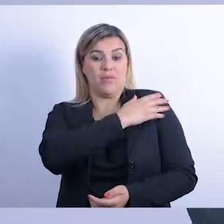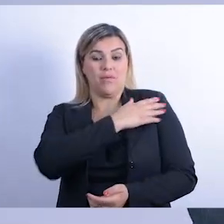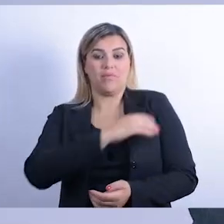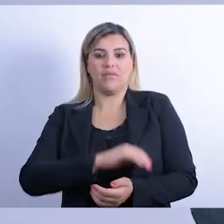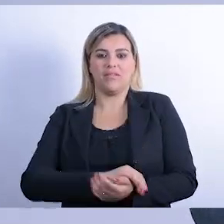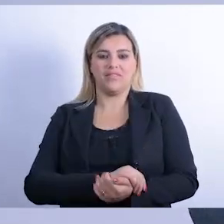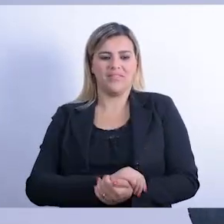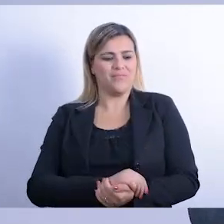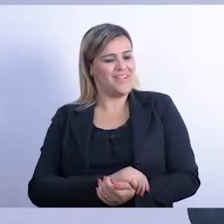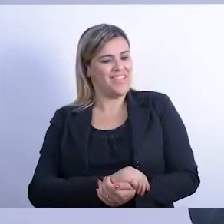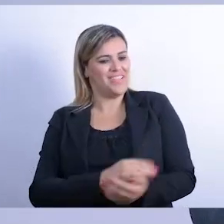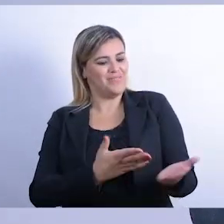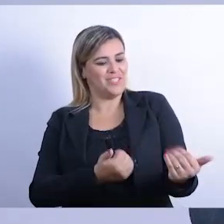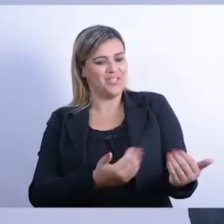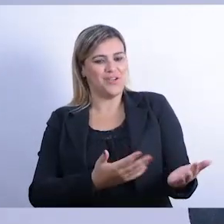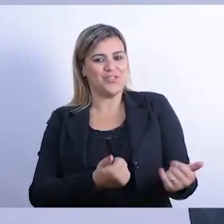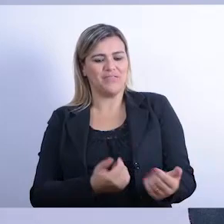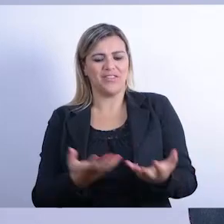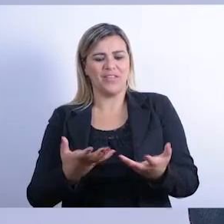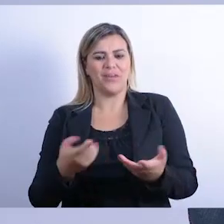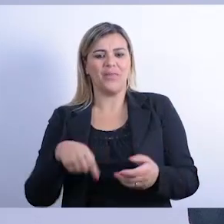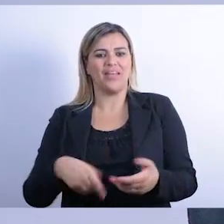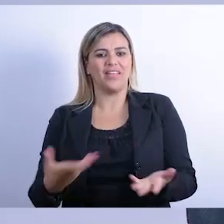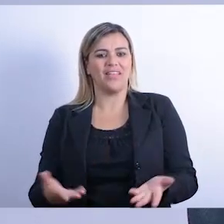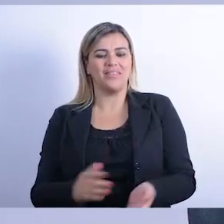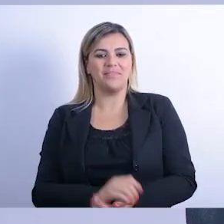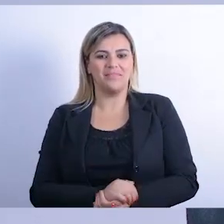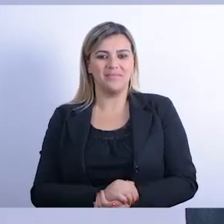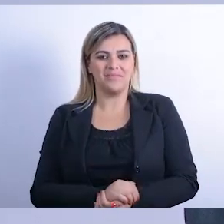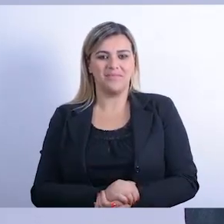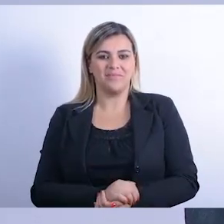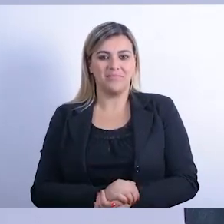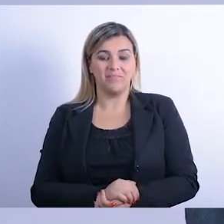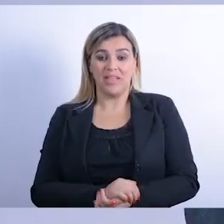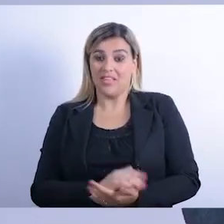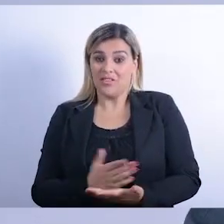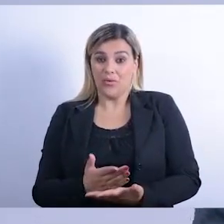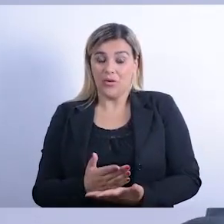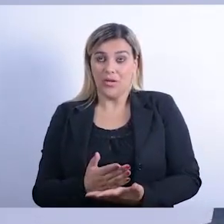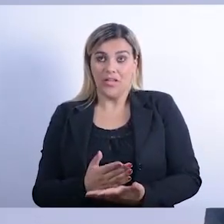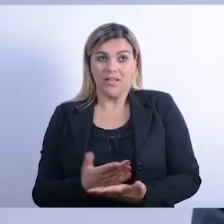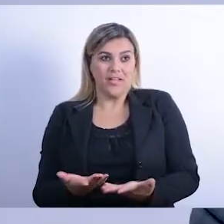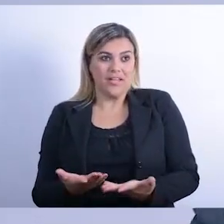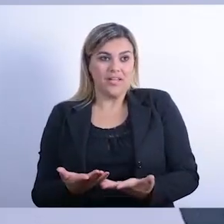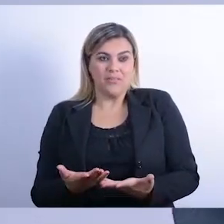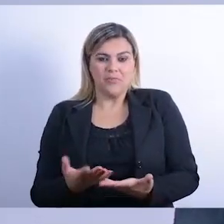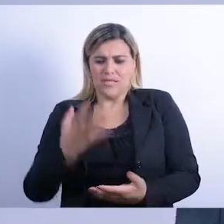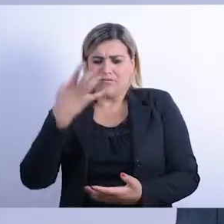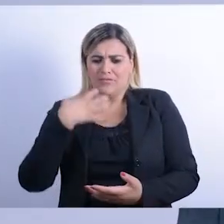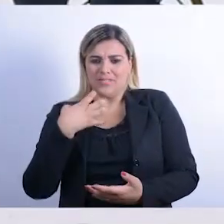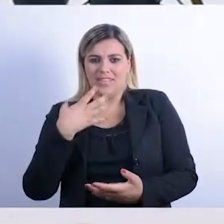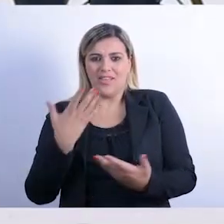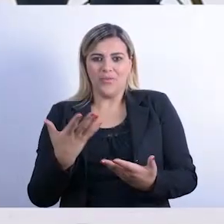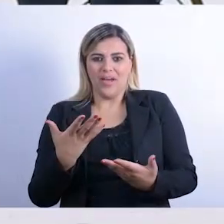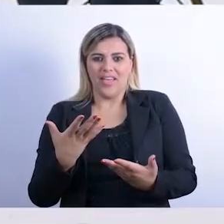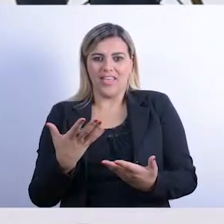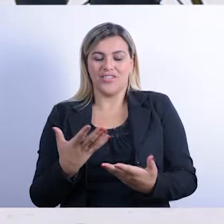ombro, meu ombro, no ombro da Carmen. Falei, o que essa juventude está querendo do velho aqui? Quebrou completamente,